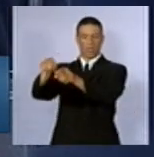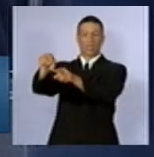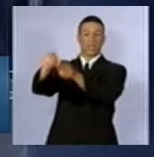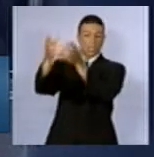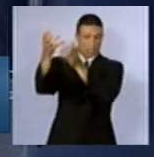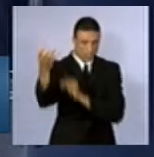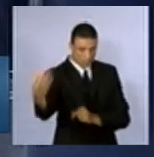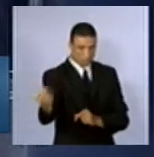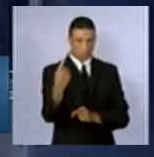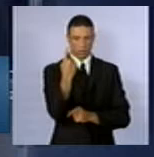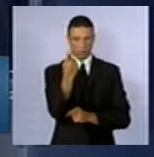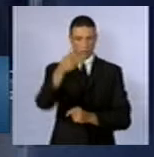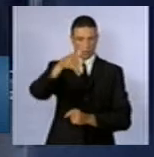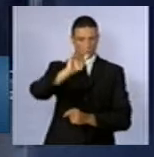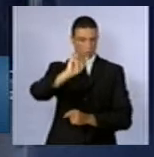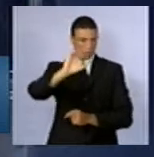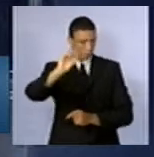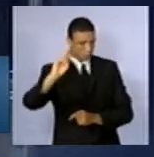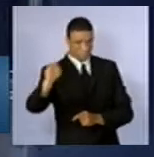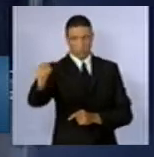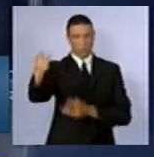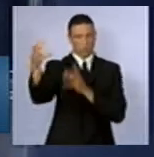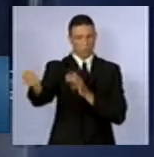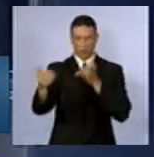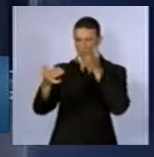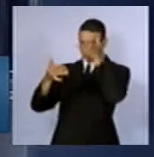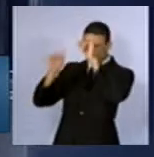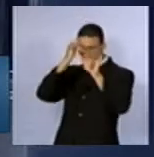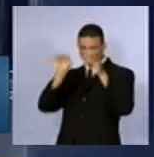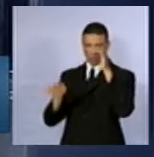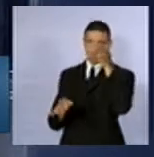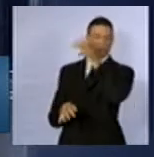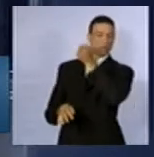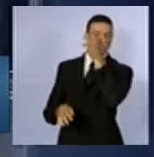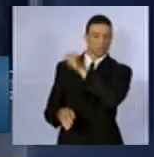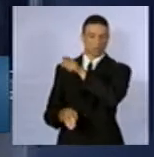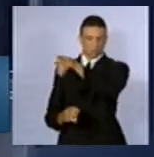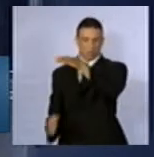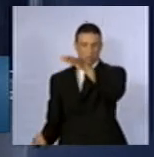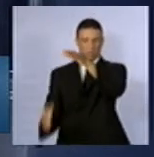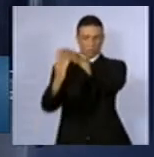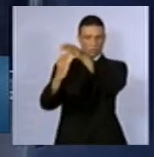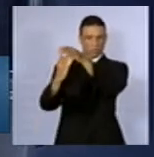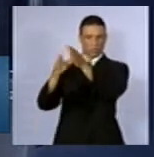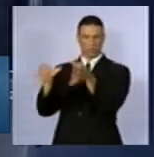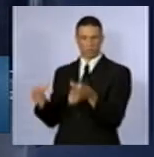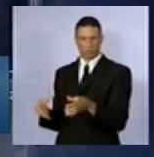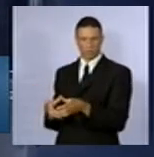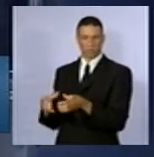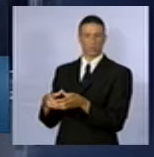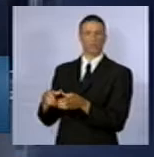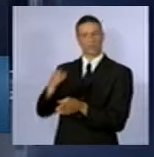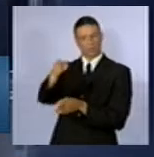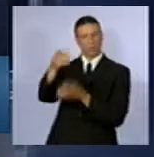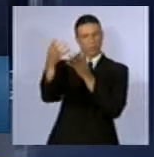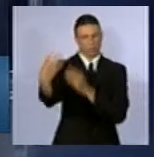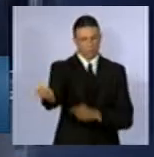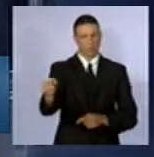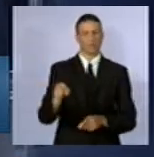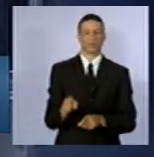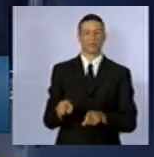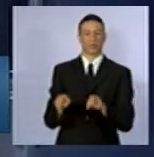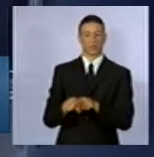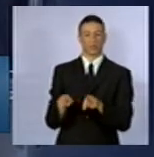T como valor de precaução porque eles também adotam os limites do icnirp e